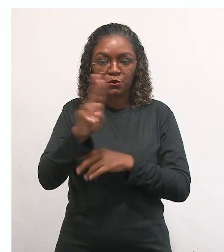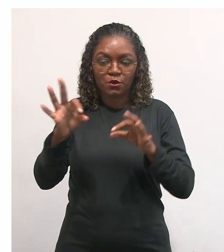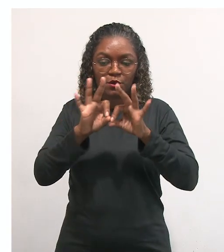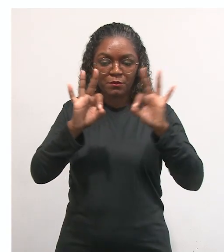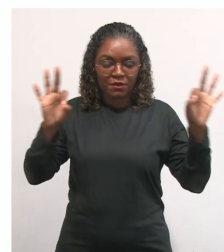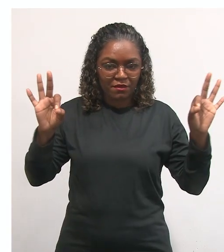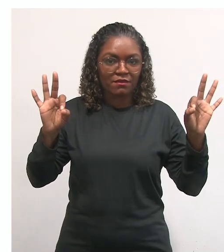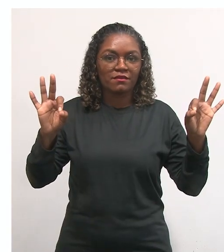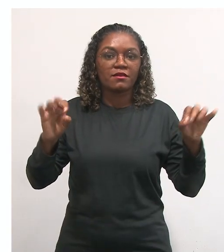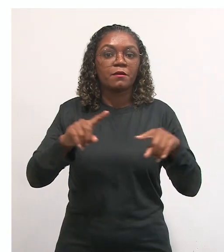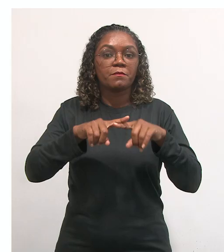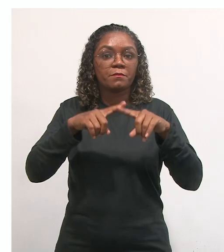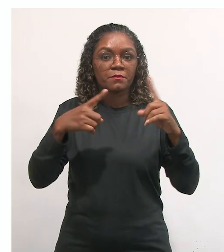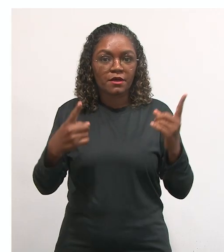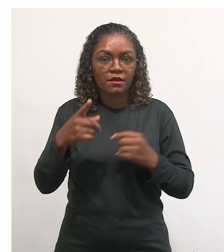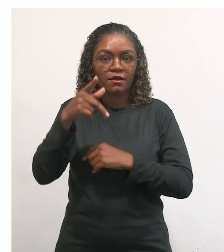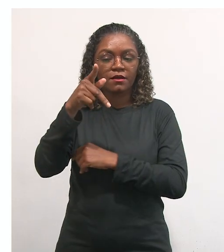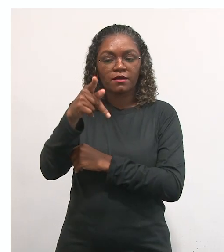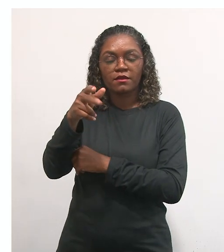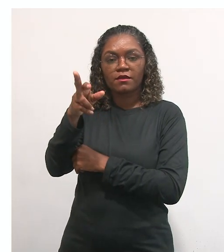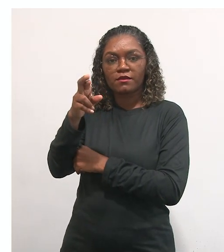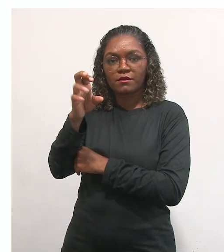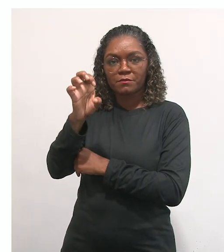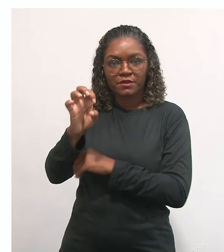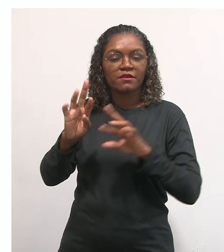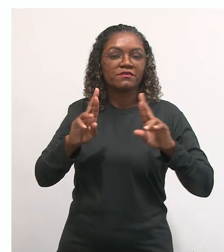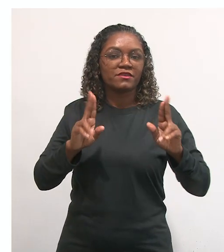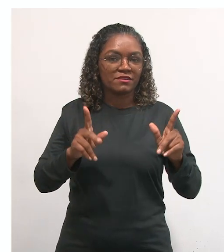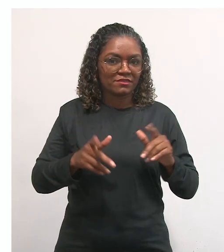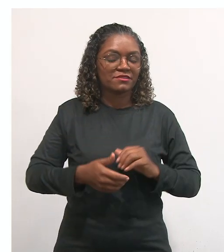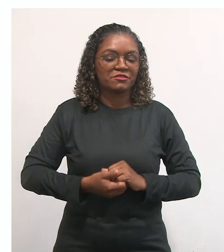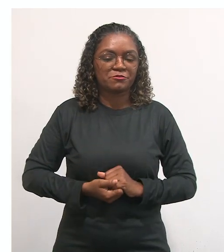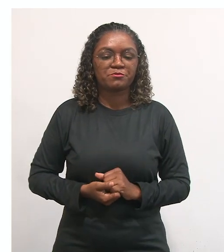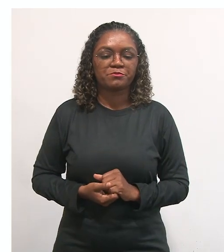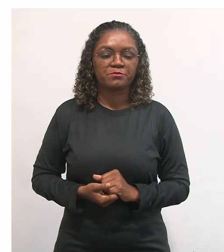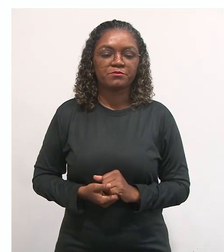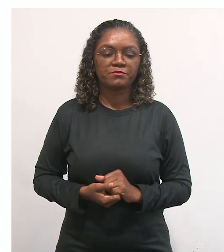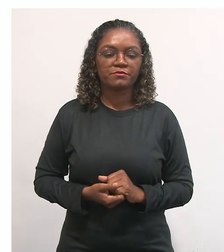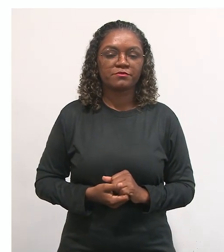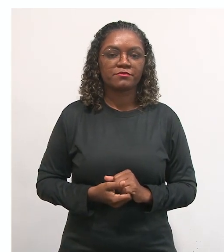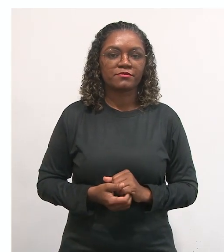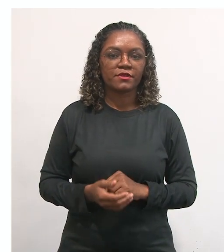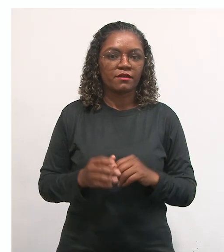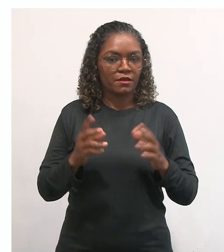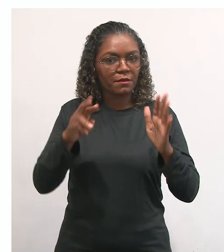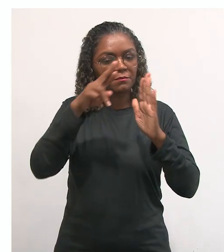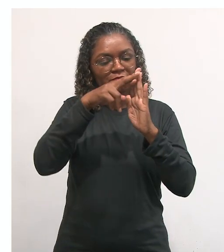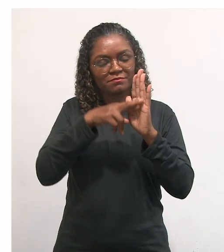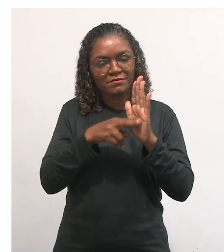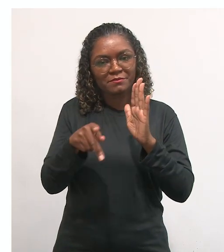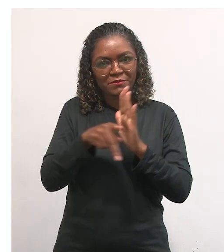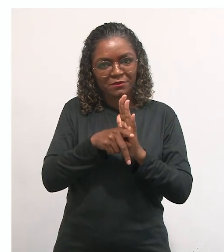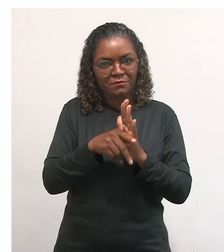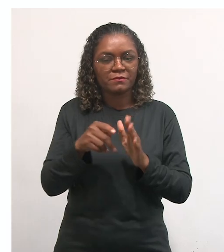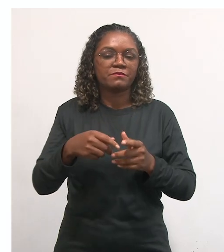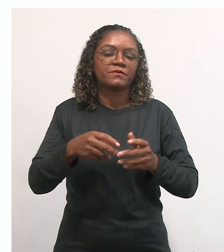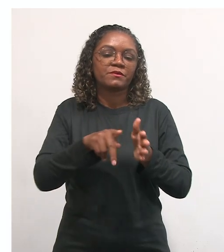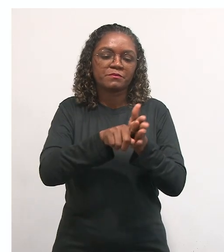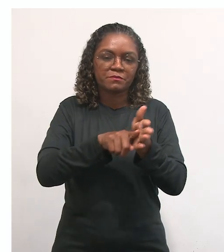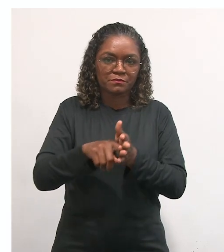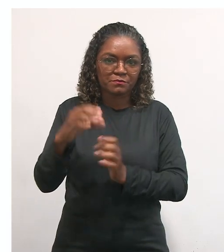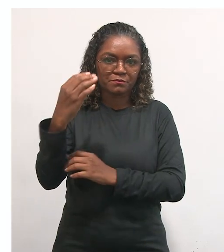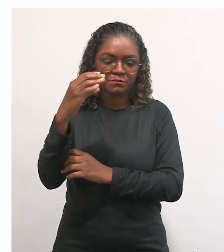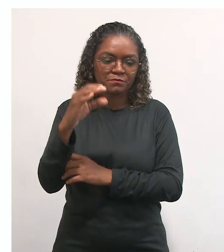conjunto é o todo tá tanto juridicamente quanto aquias normas da pesquisa científica